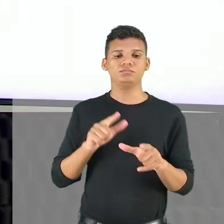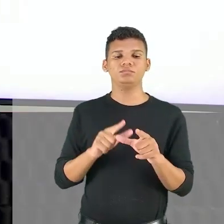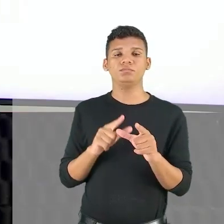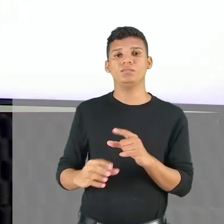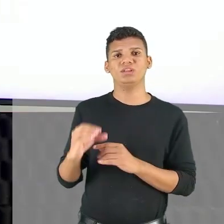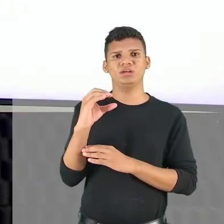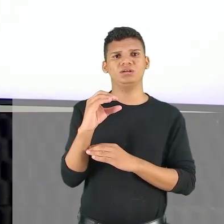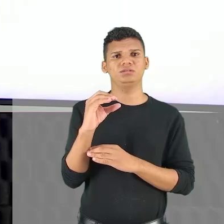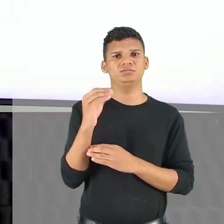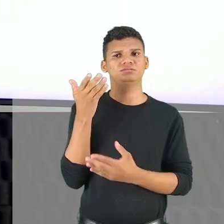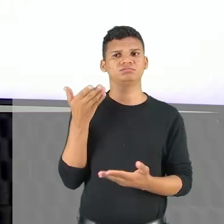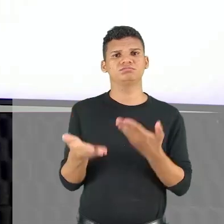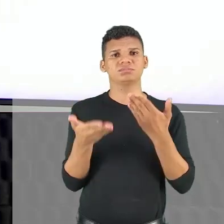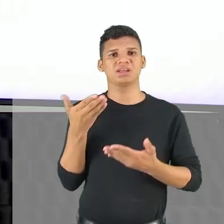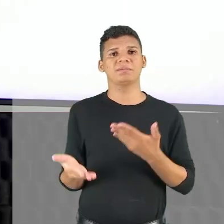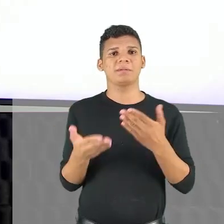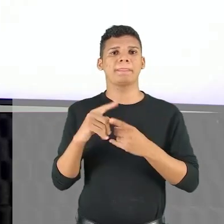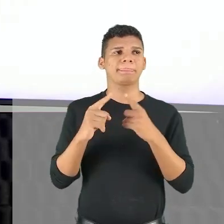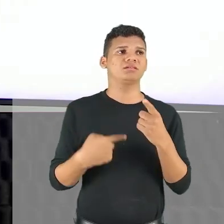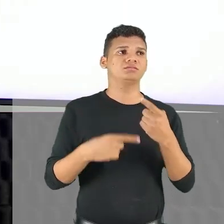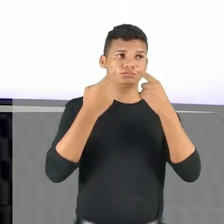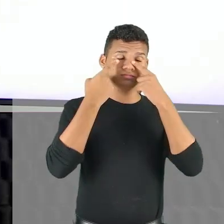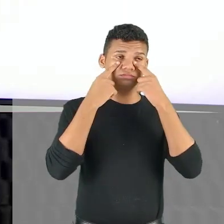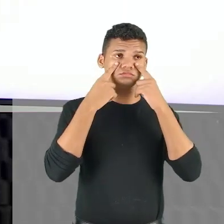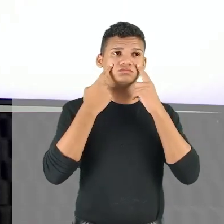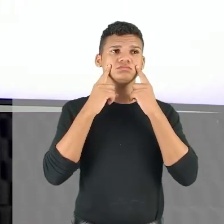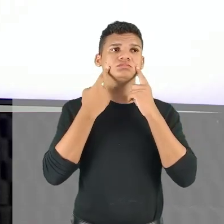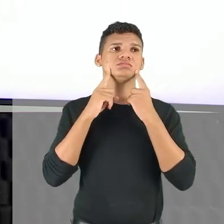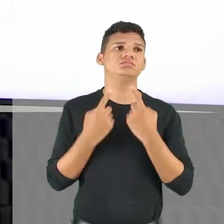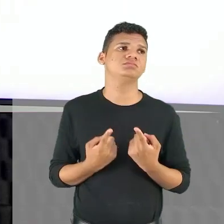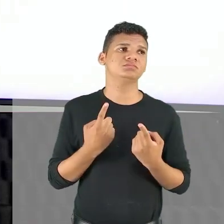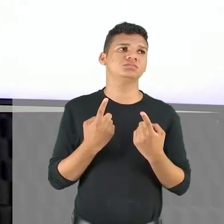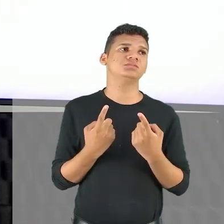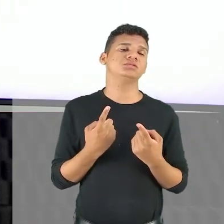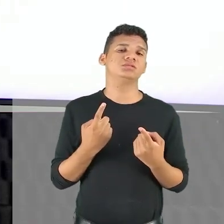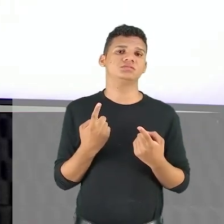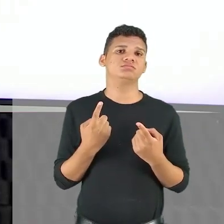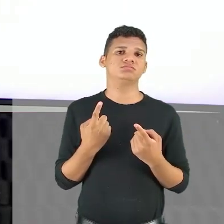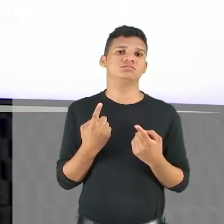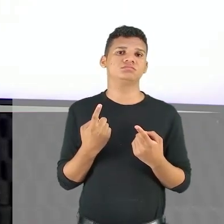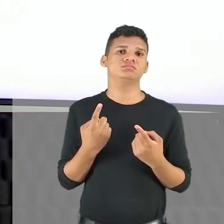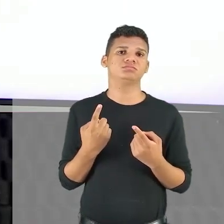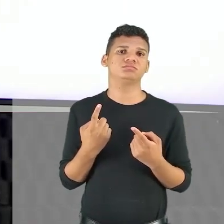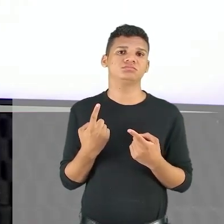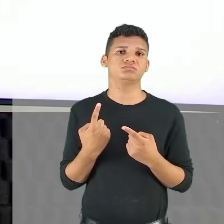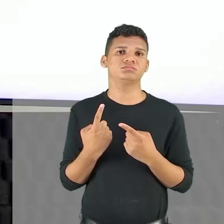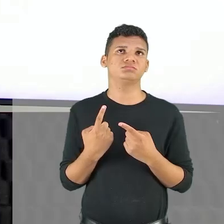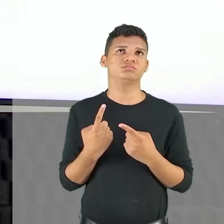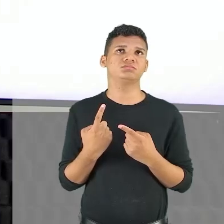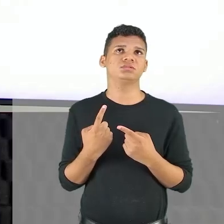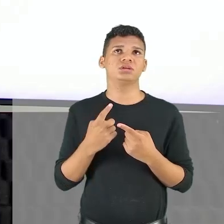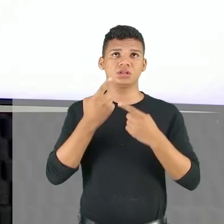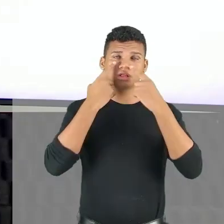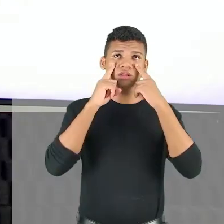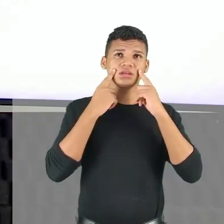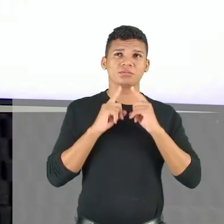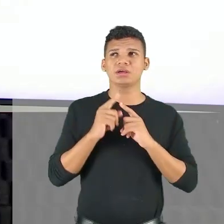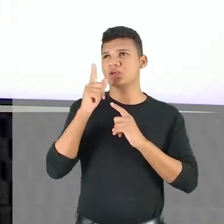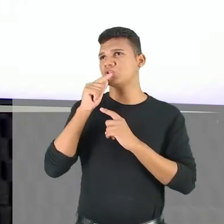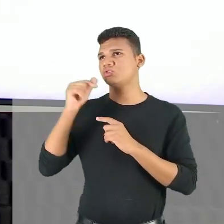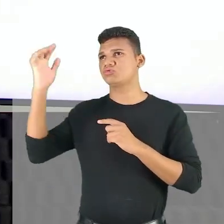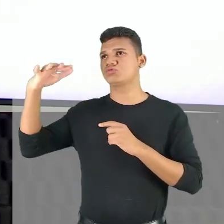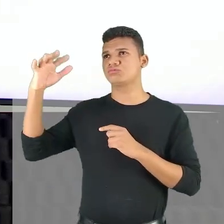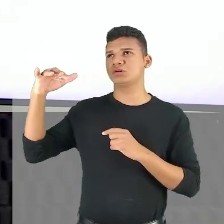Comparação, chorava tanto que as suas lágrimas eram como a chuva, ou seja, lágrimas, chuva. E